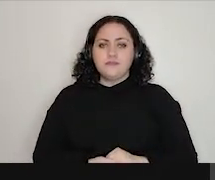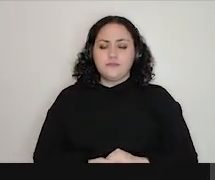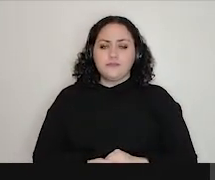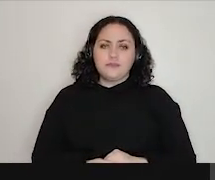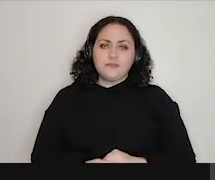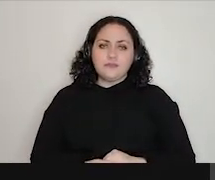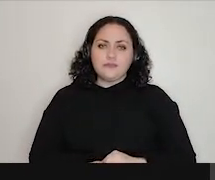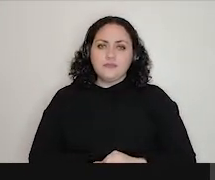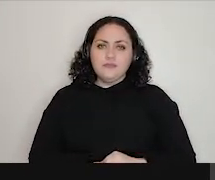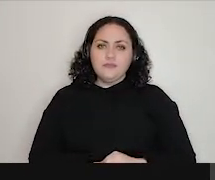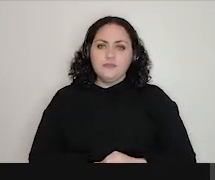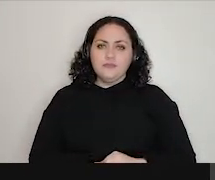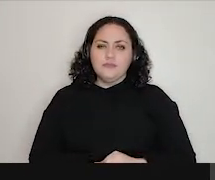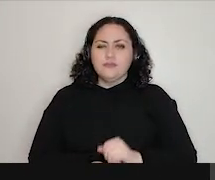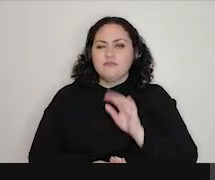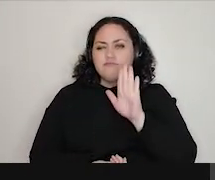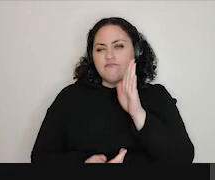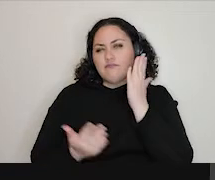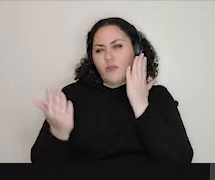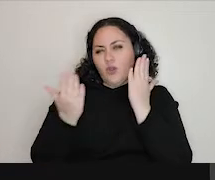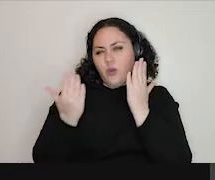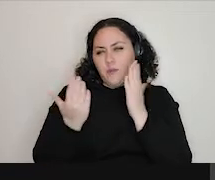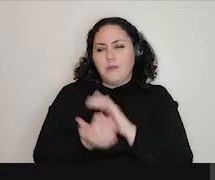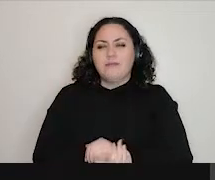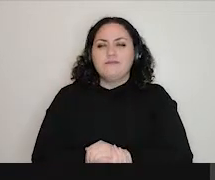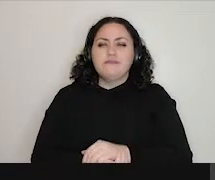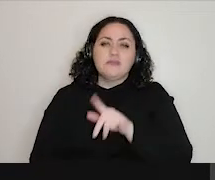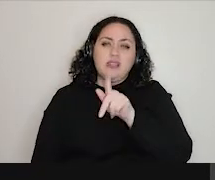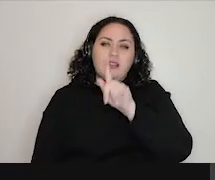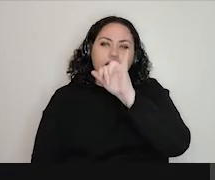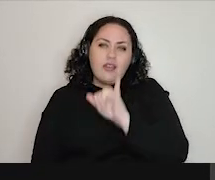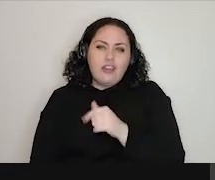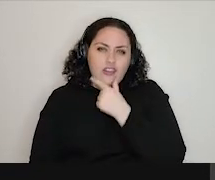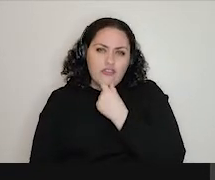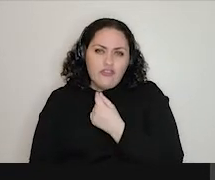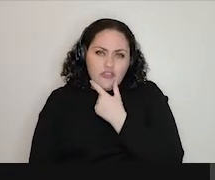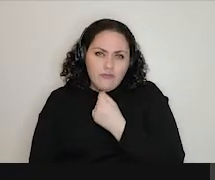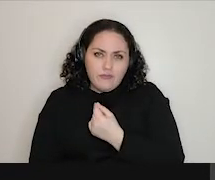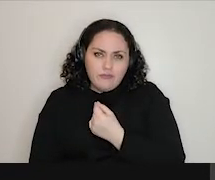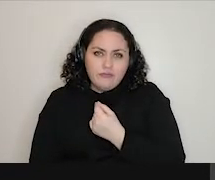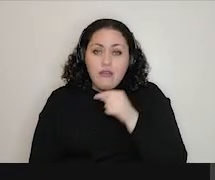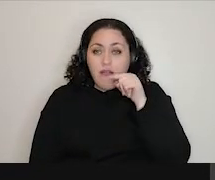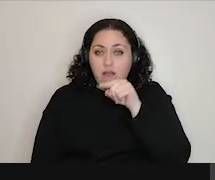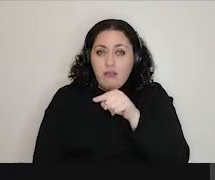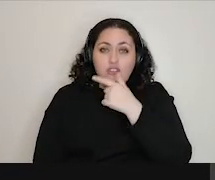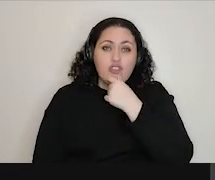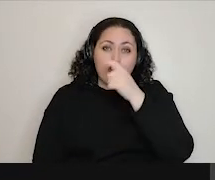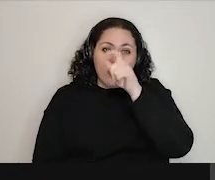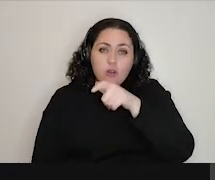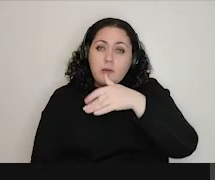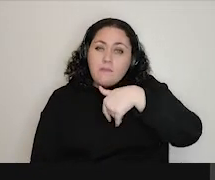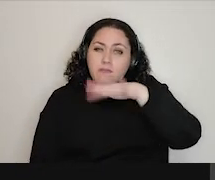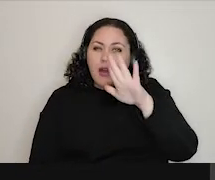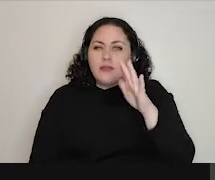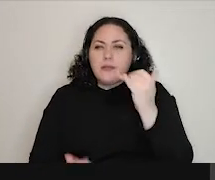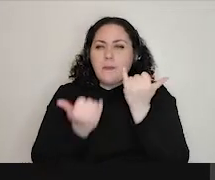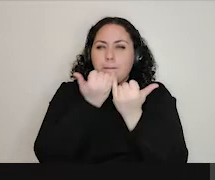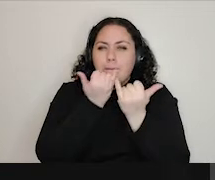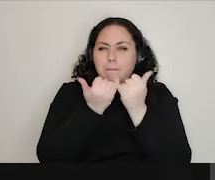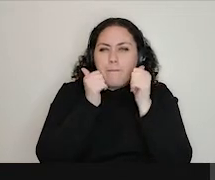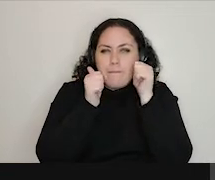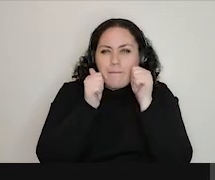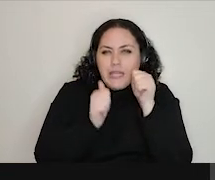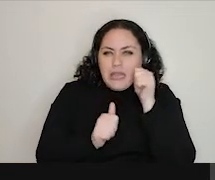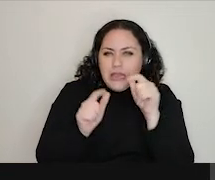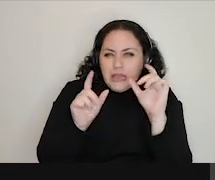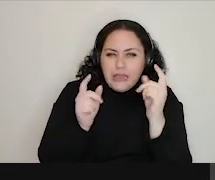se vestir. Né? Quanto mais parecido, se a gente for pensar aqui num gay masculino, né,